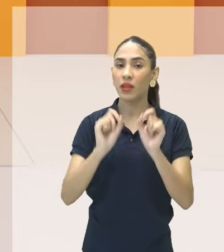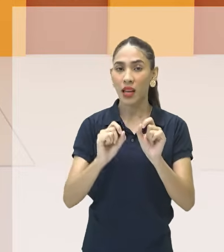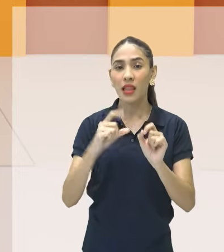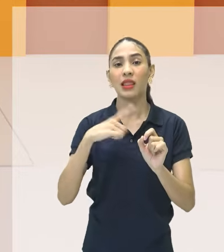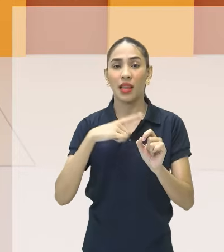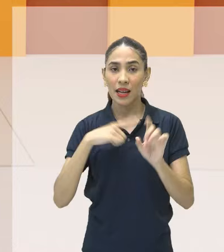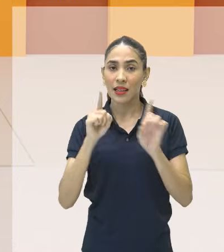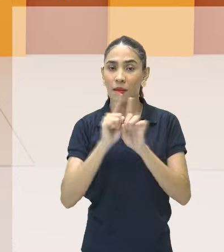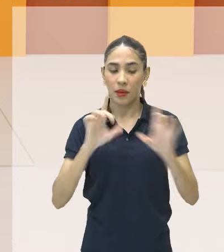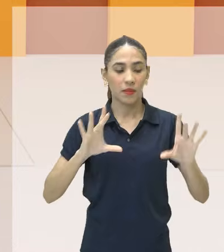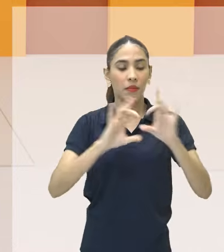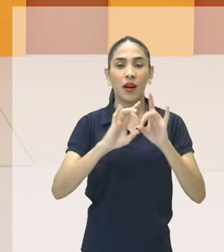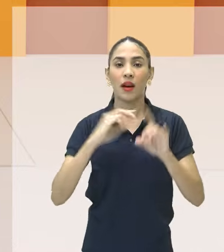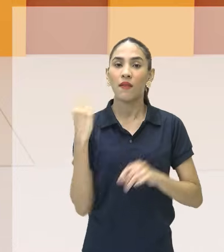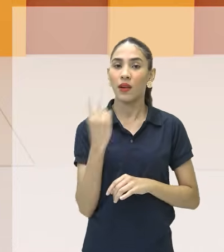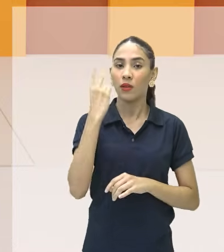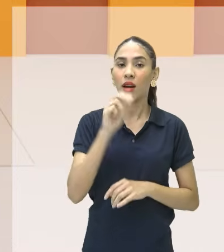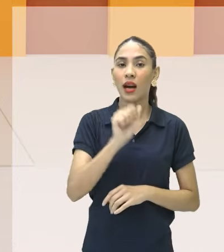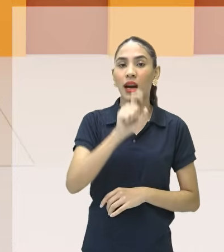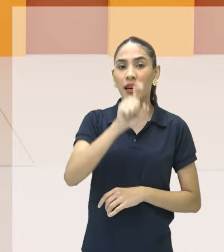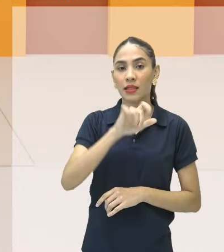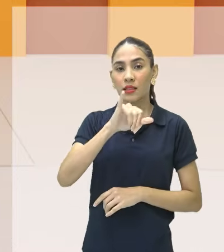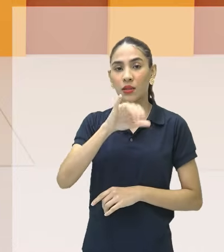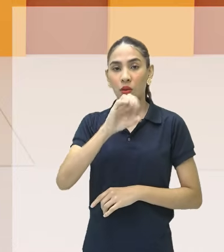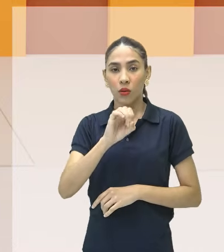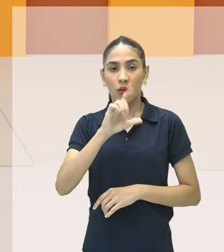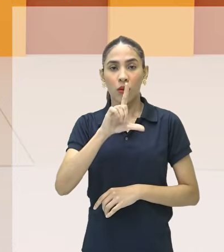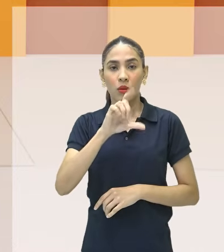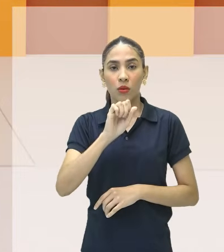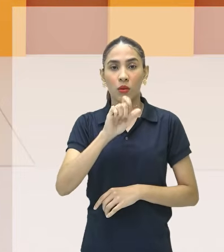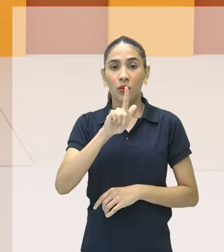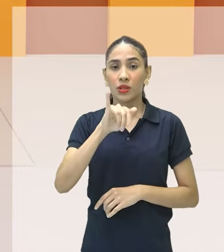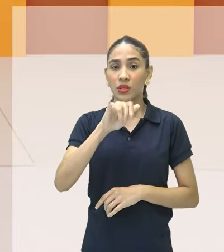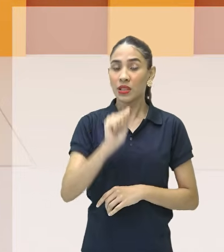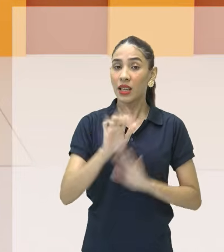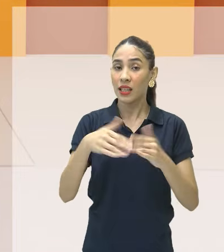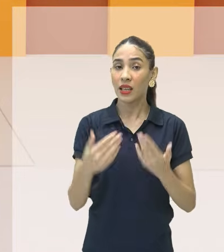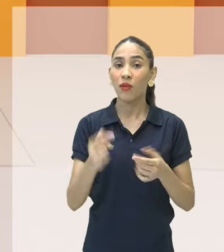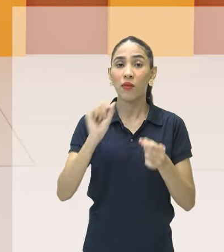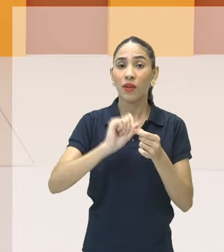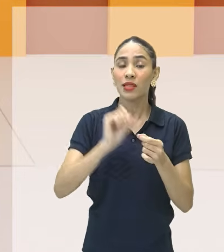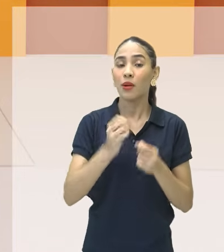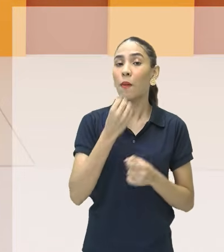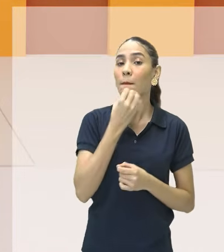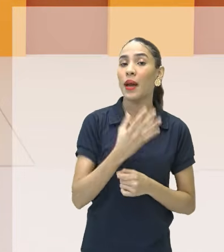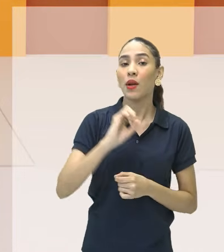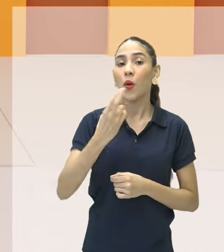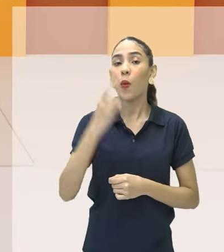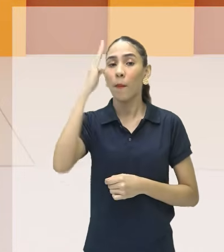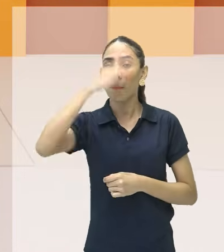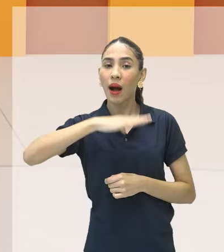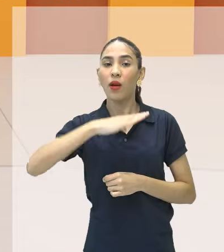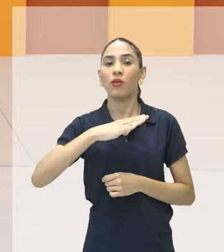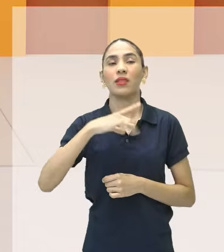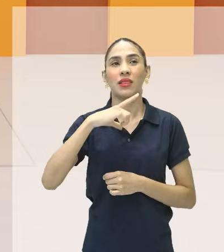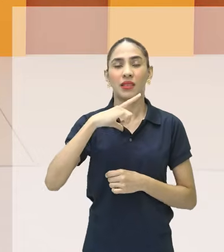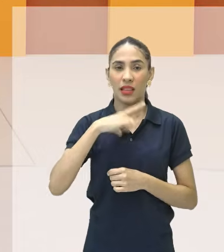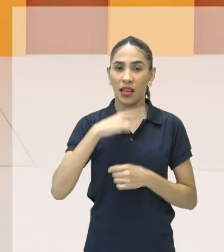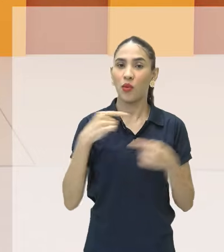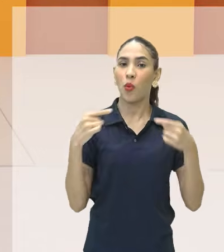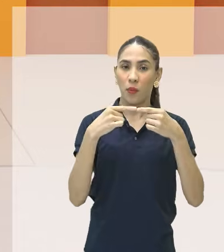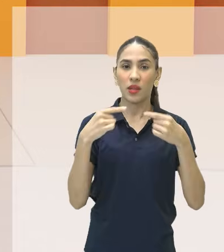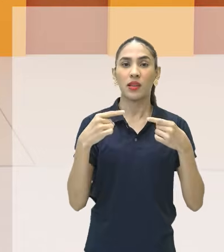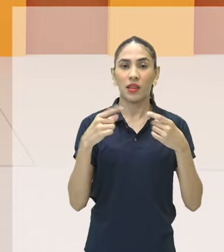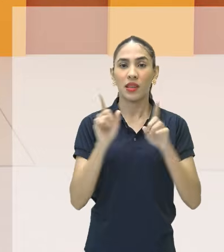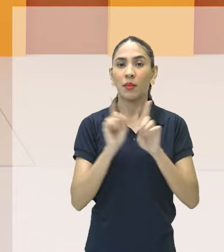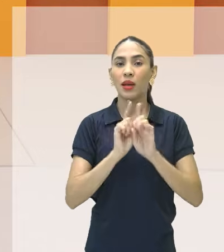com os valores, com a axiologia. Então, fazer o bem ou fazer o mal tem um pouco a ver com isso,